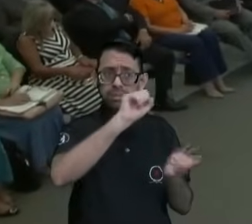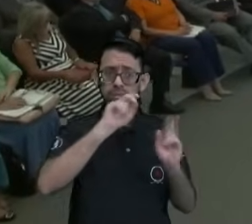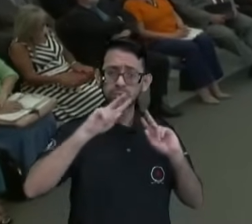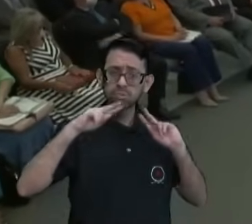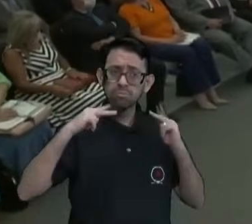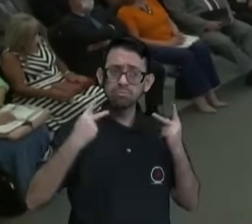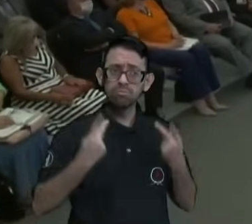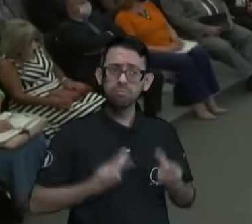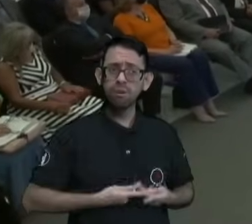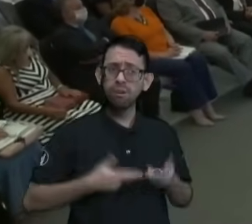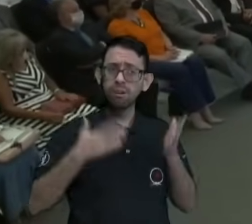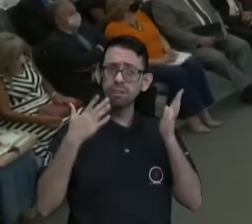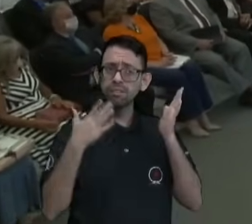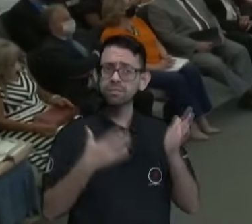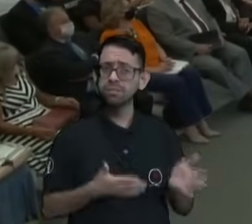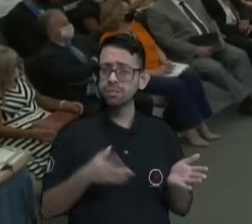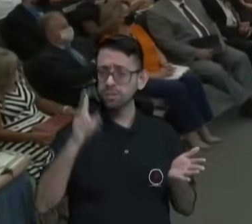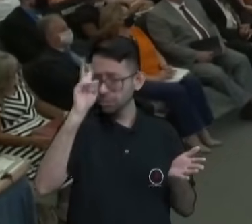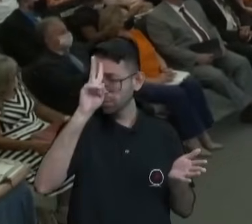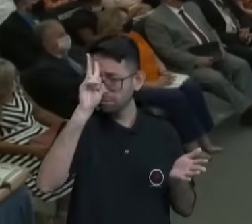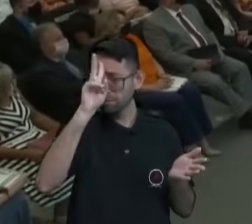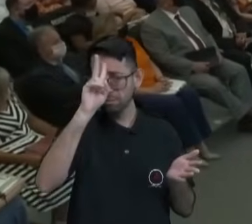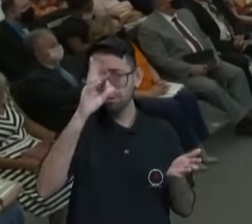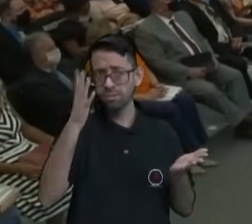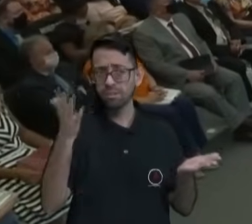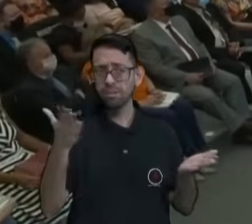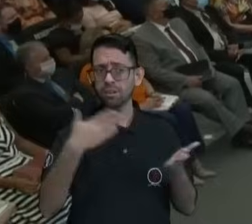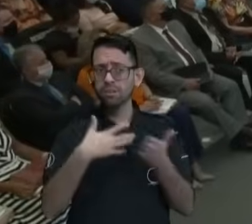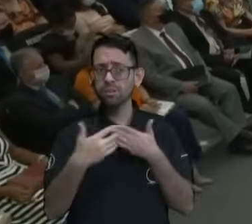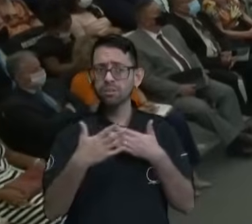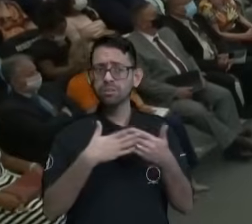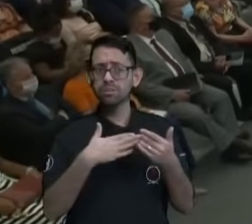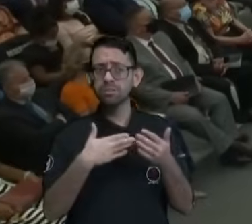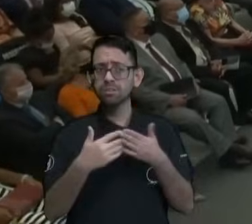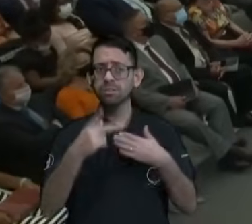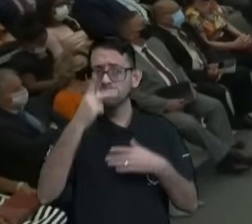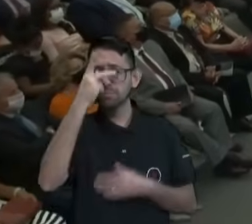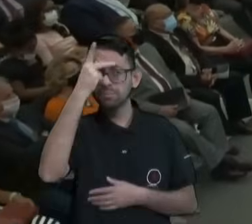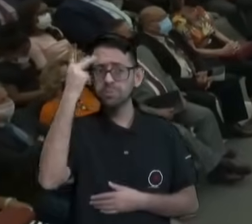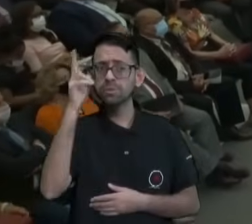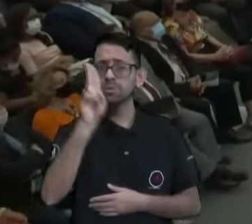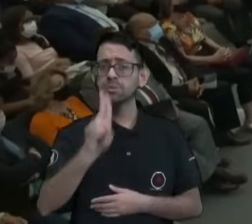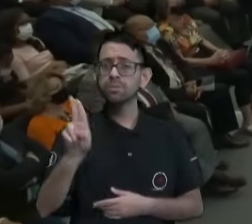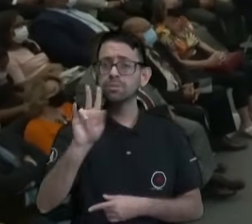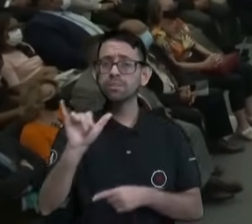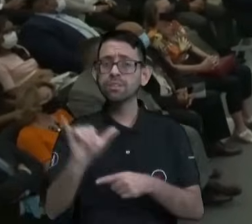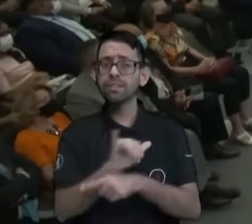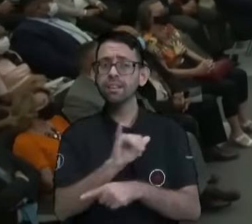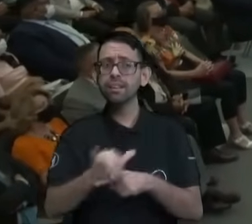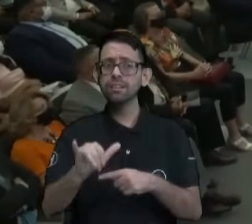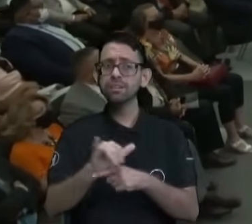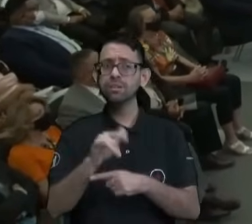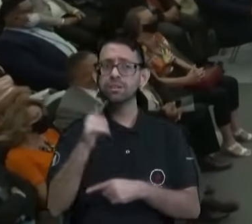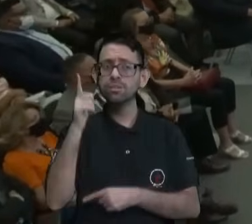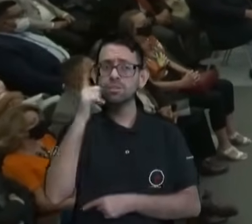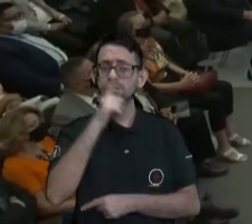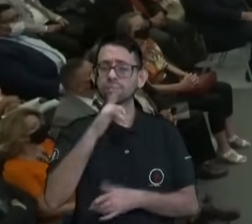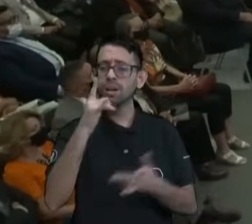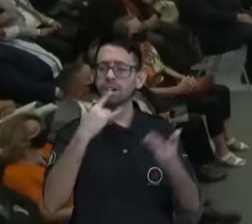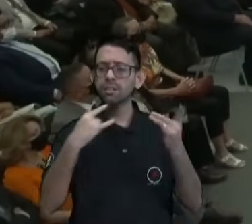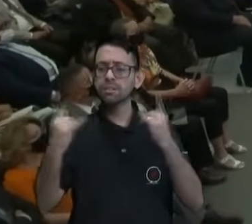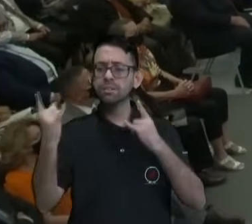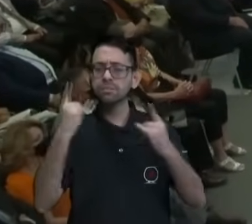história qual queer um que usar técnicas de persuasão